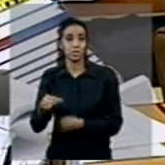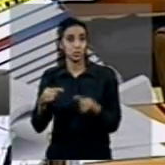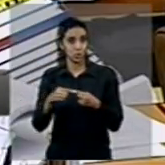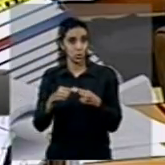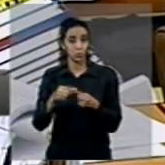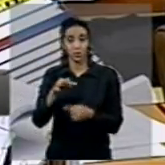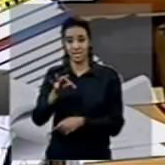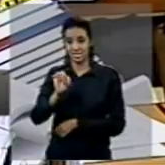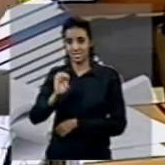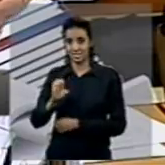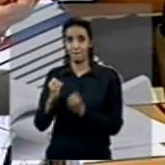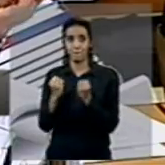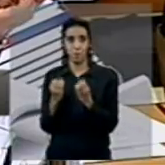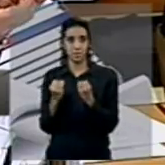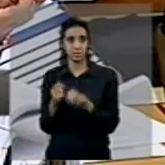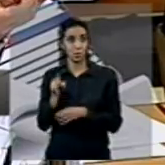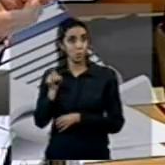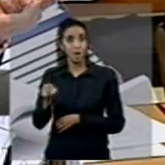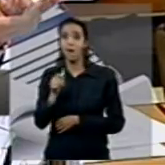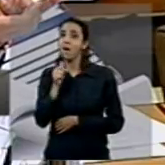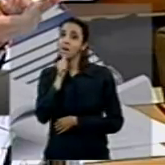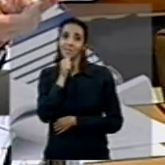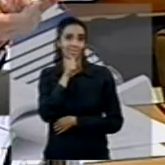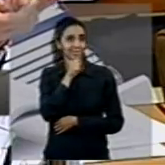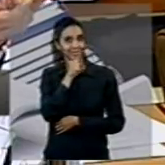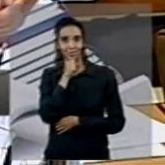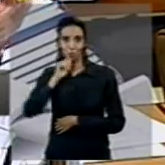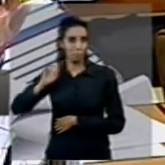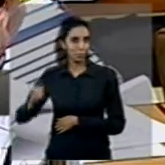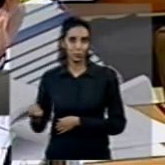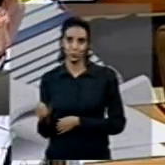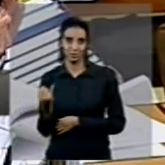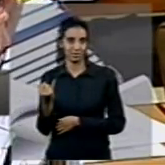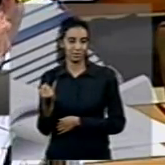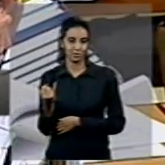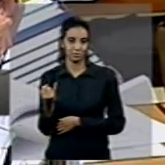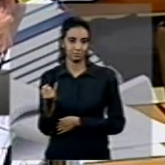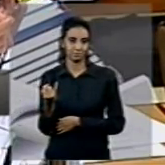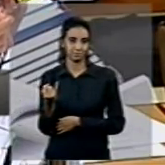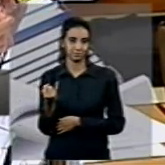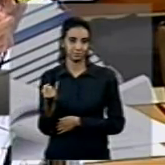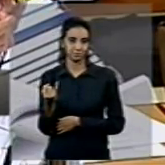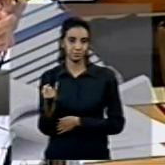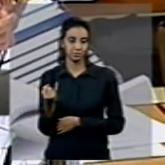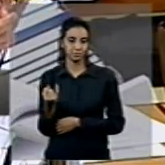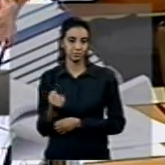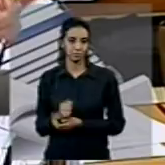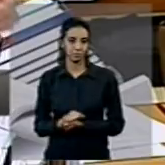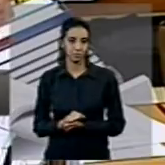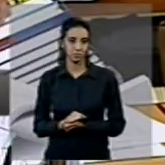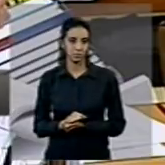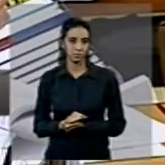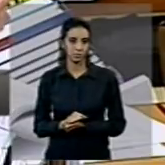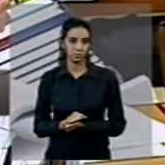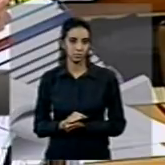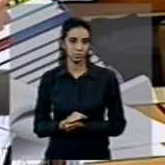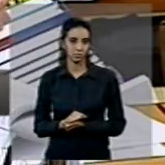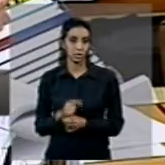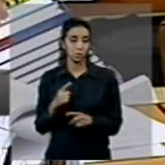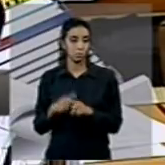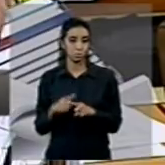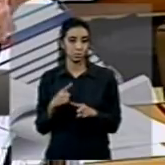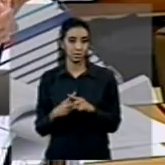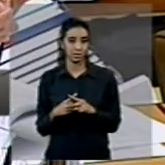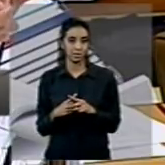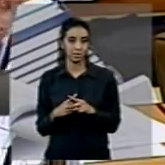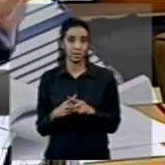TSE, que não tiveram a oportunidade, porque não se conta com a